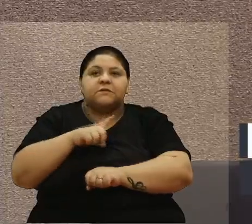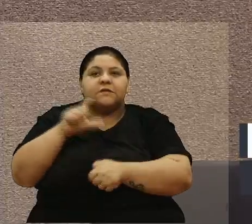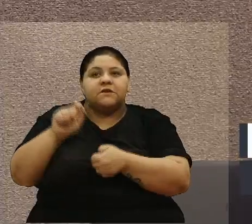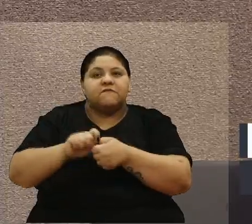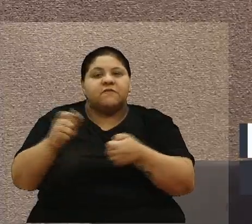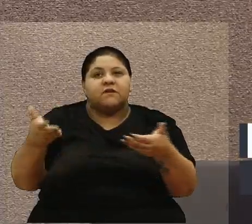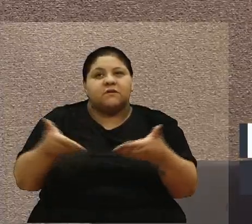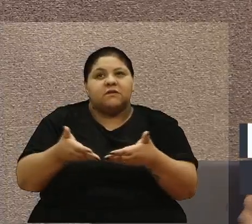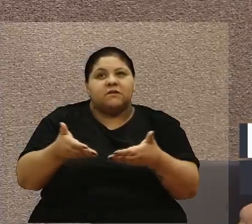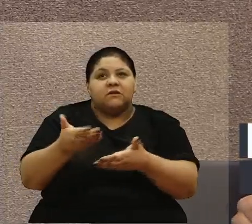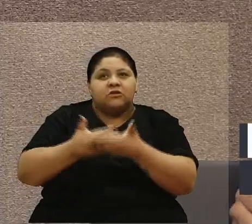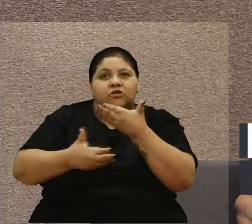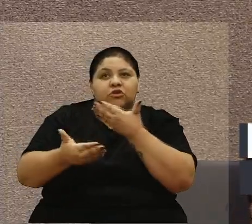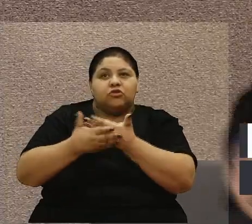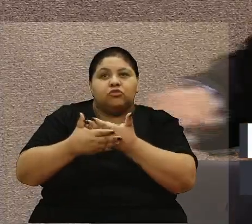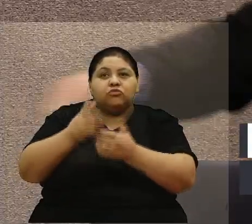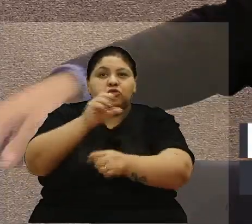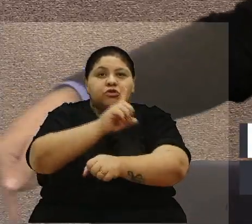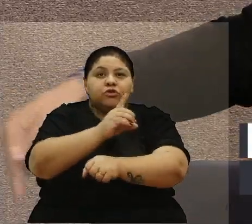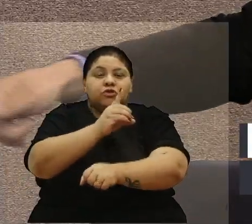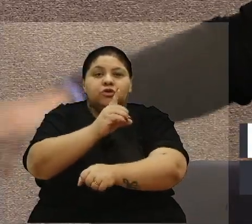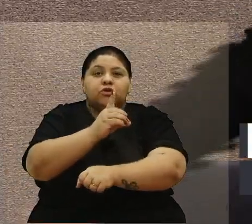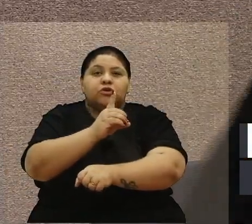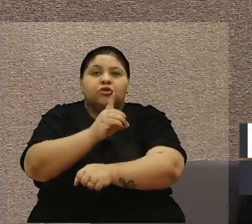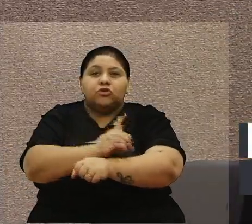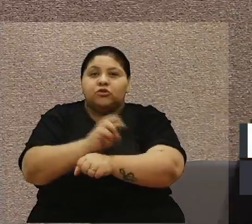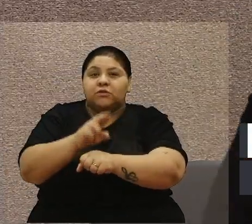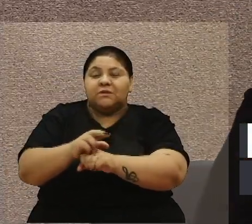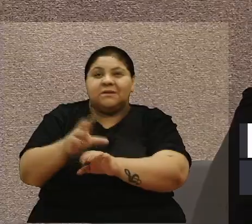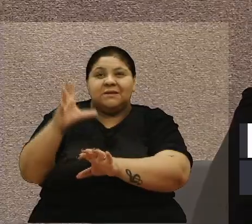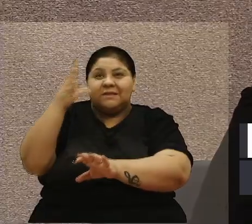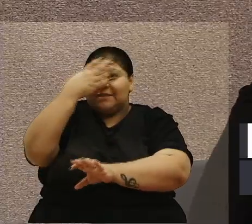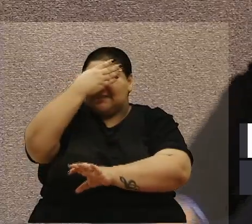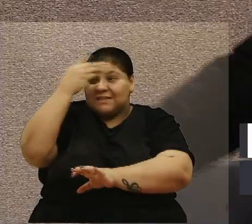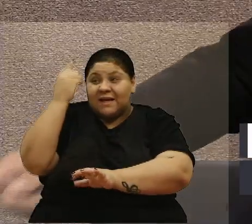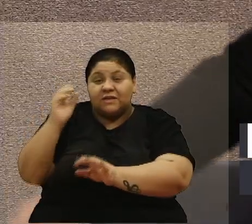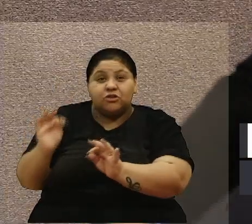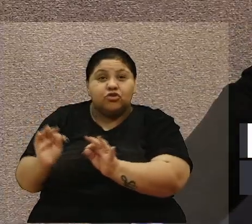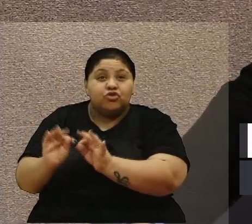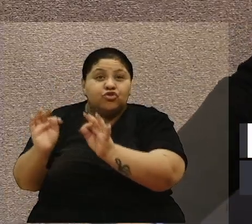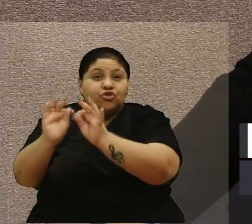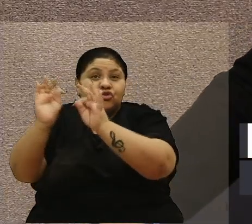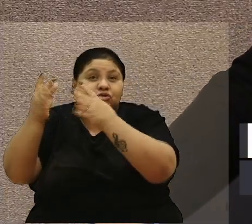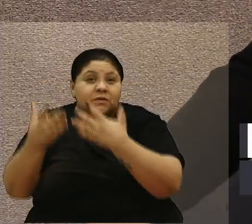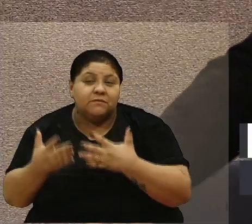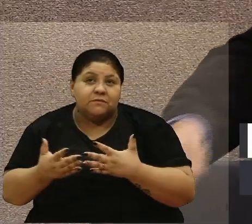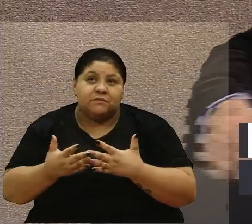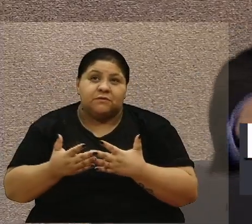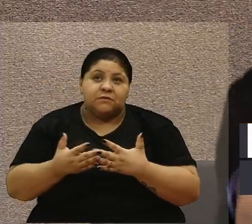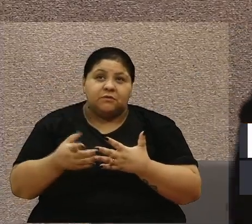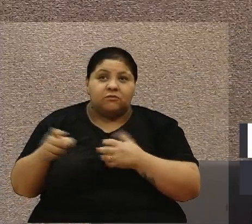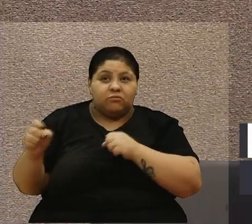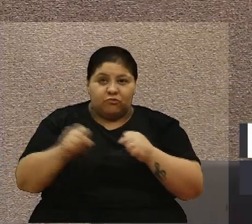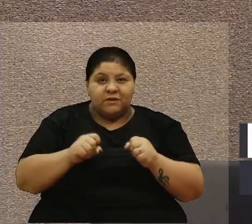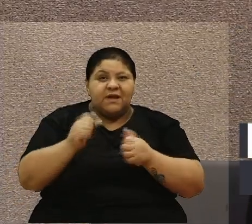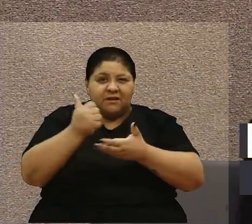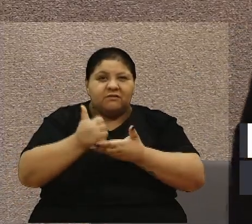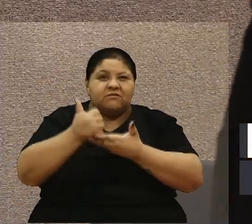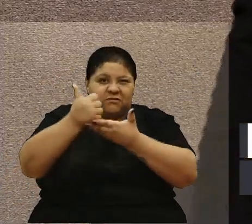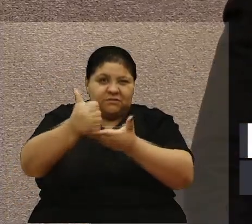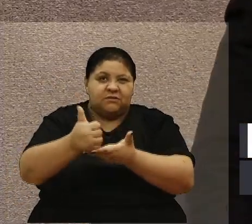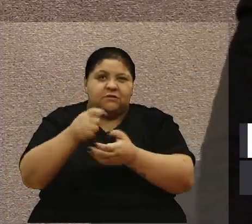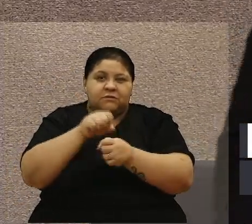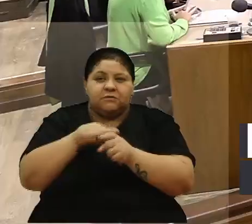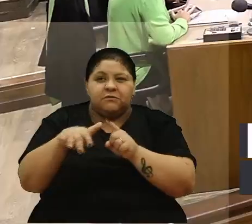hoje em dia, que quer que todo mundo seja doutor. A gente está esquecendo do nível técnico, do tecnólogo, para poder contribuir com a nossa